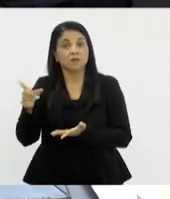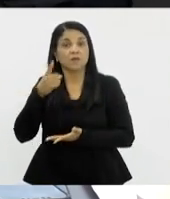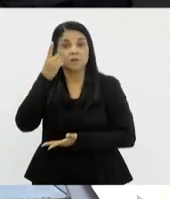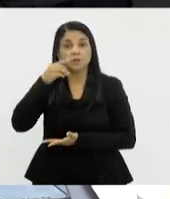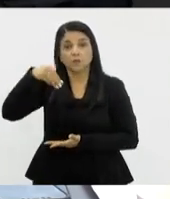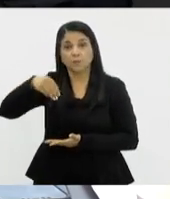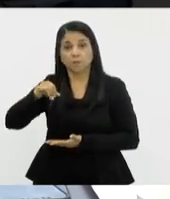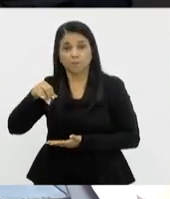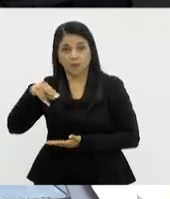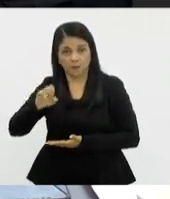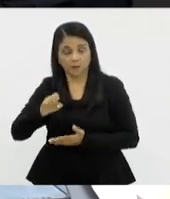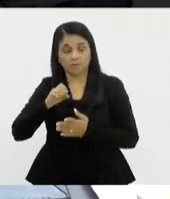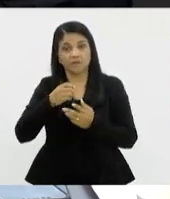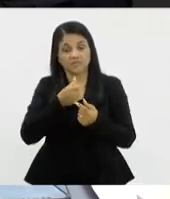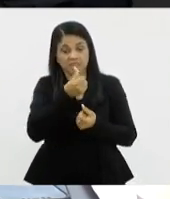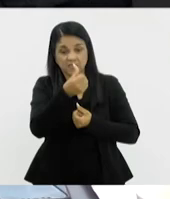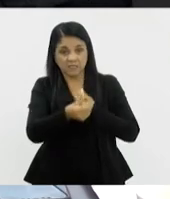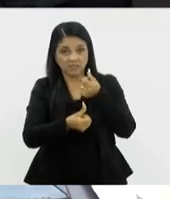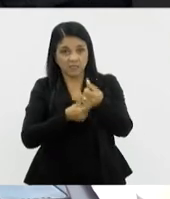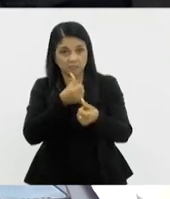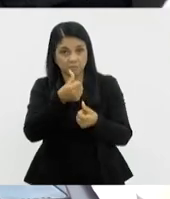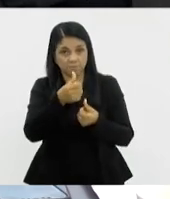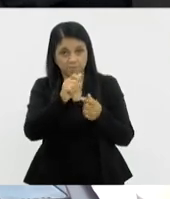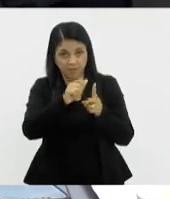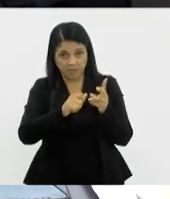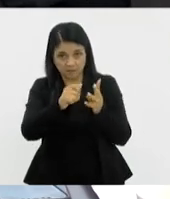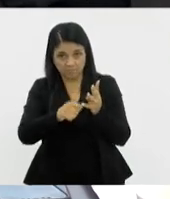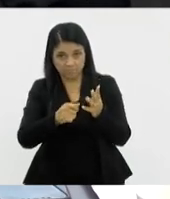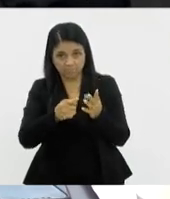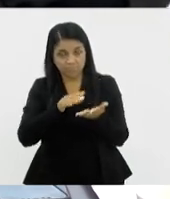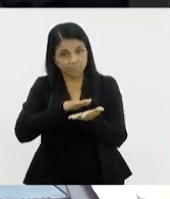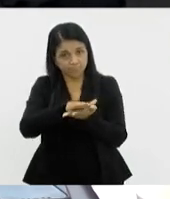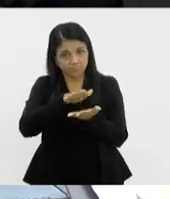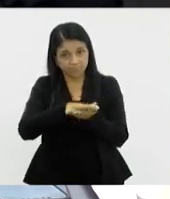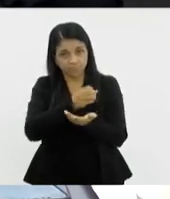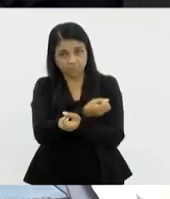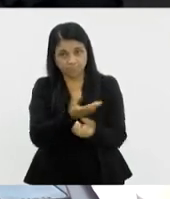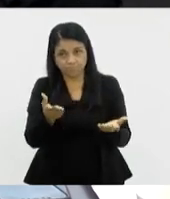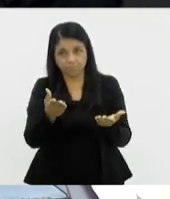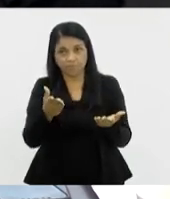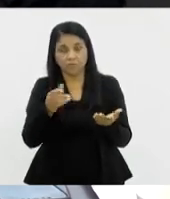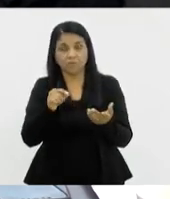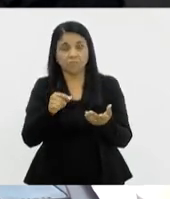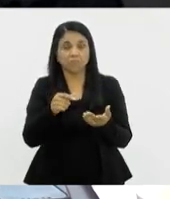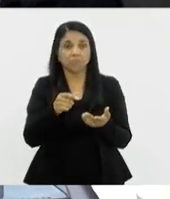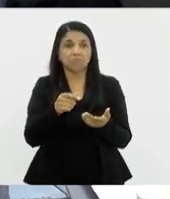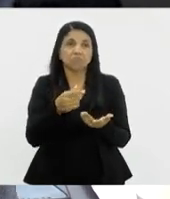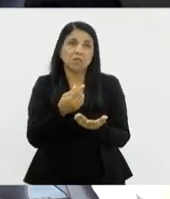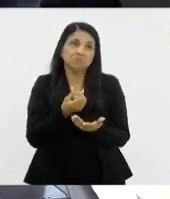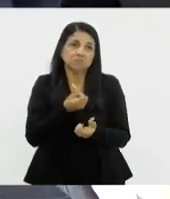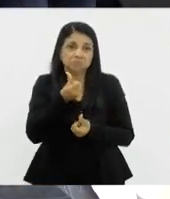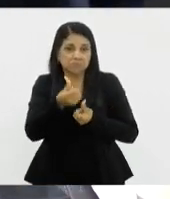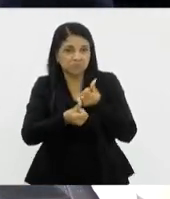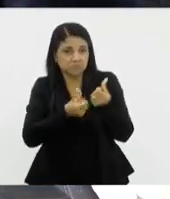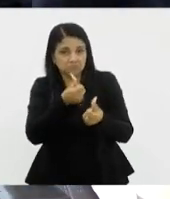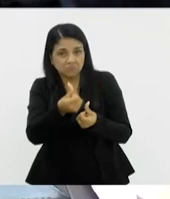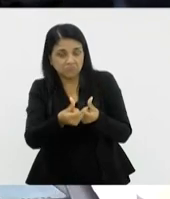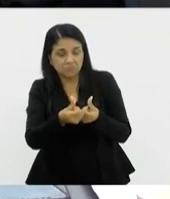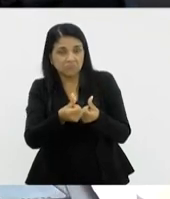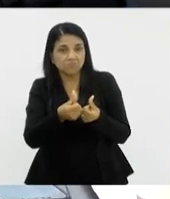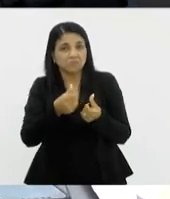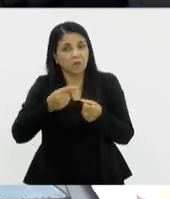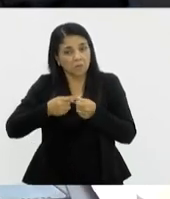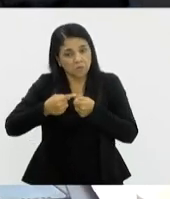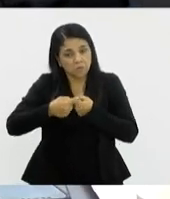para semestralmente. Até aí, tudo bem, porque quem semestralmente é o mínimo, se no município da capital